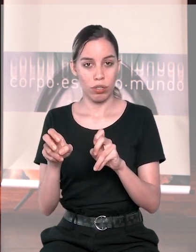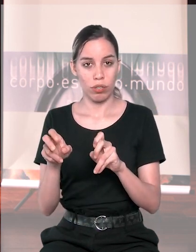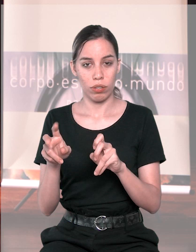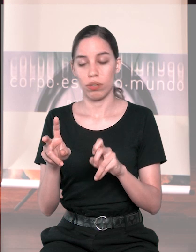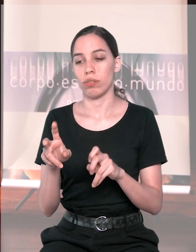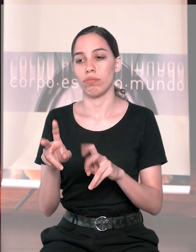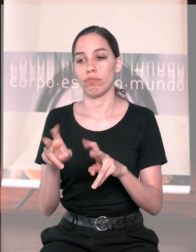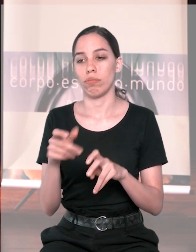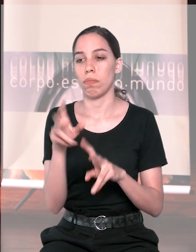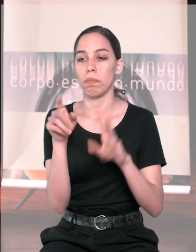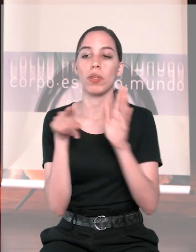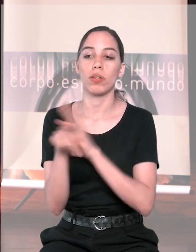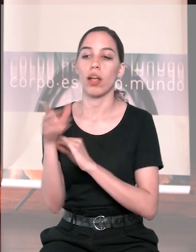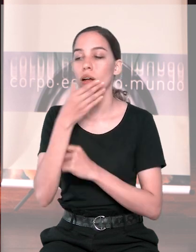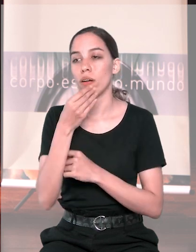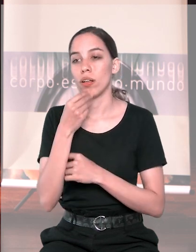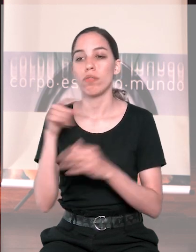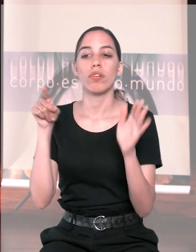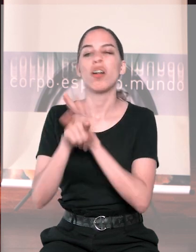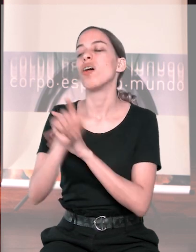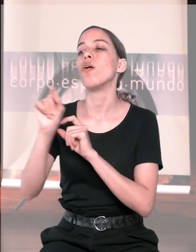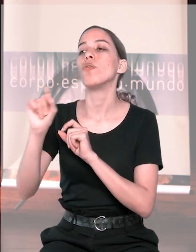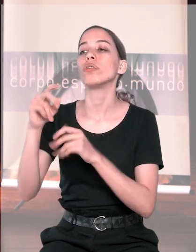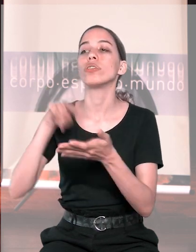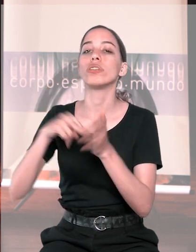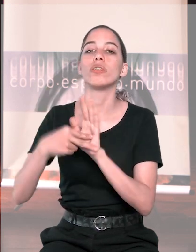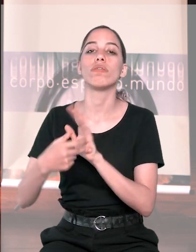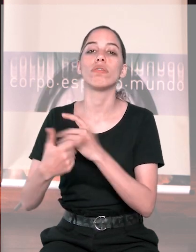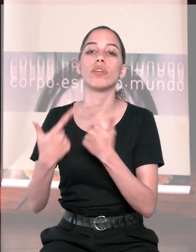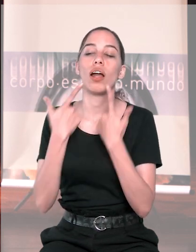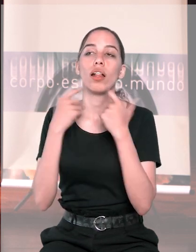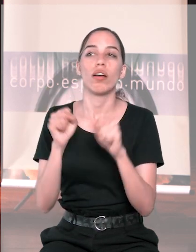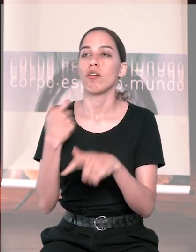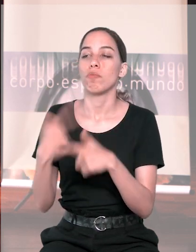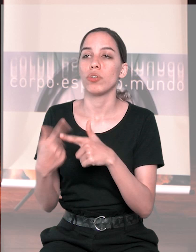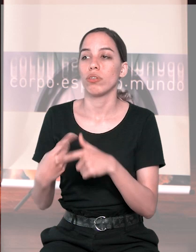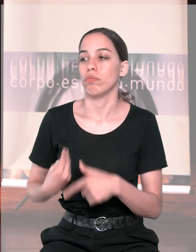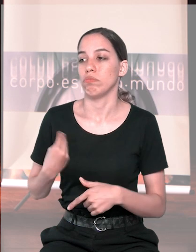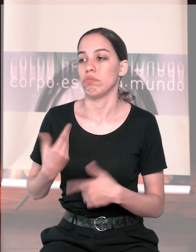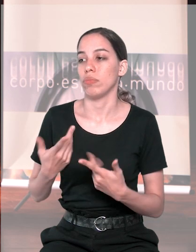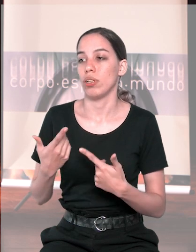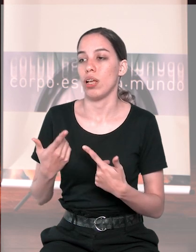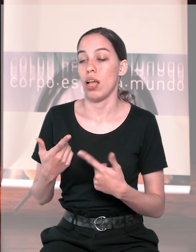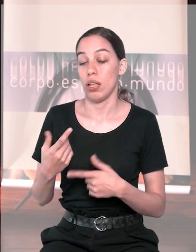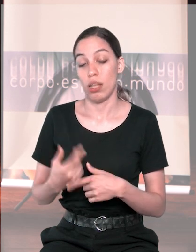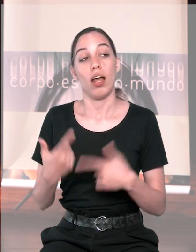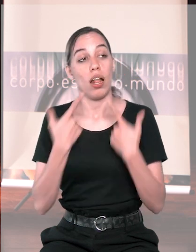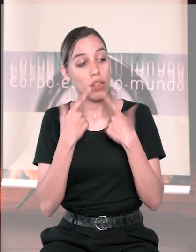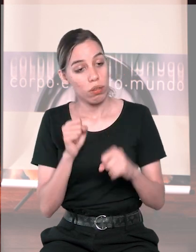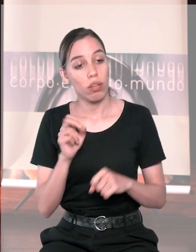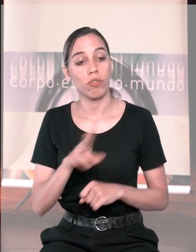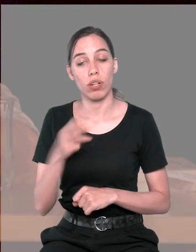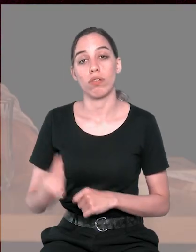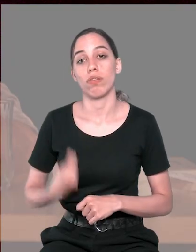para o Benveniste para que servia a linguagem. Ele falou, a linguagem serve para viver. Para isso que a gente aprende, por isso que a gente lê, por isso que a gente ama a linguagem.